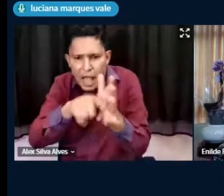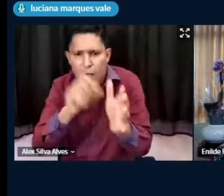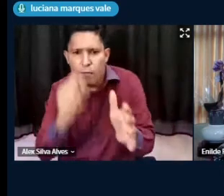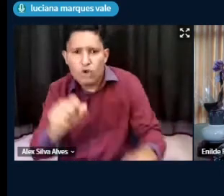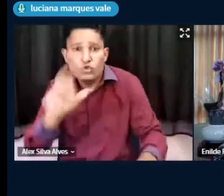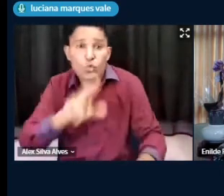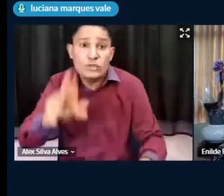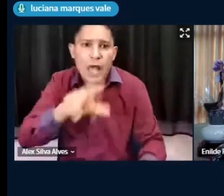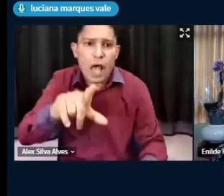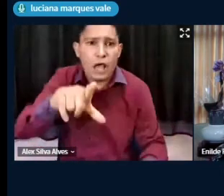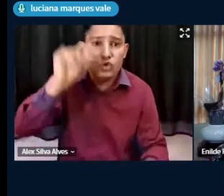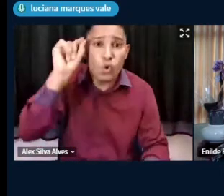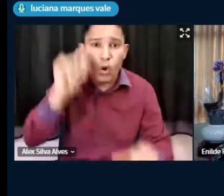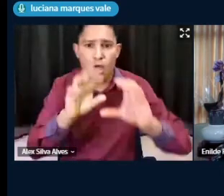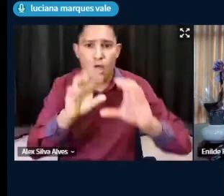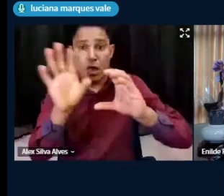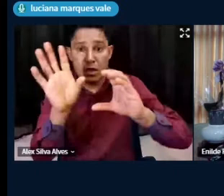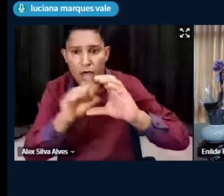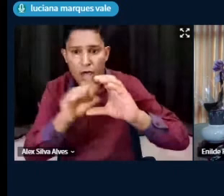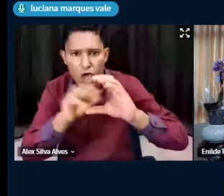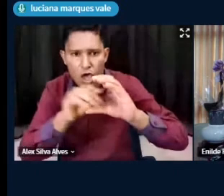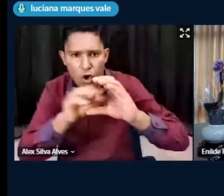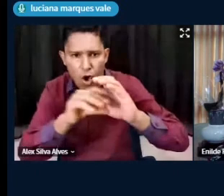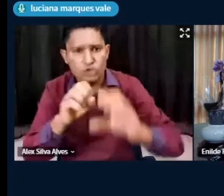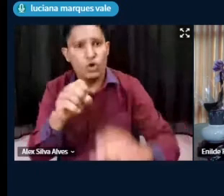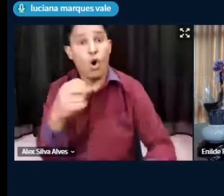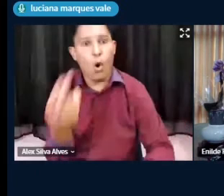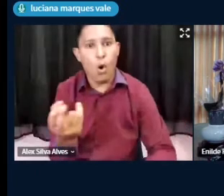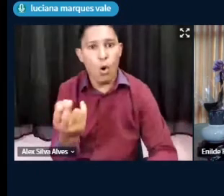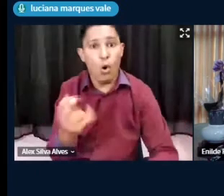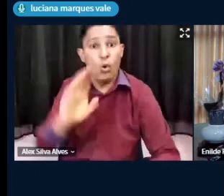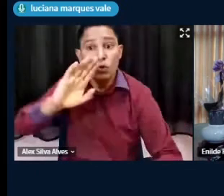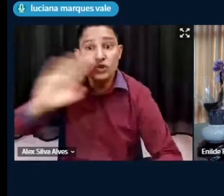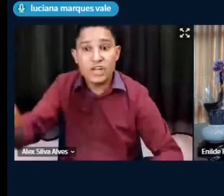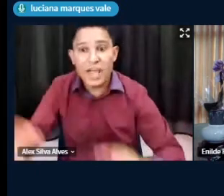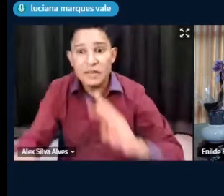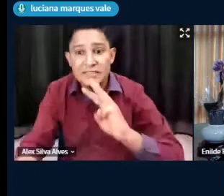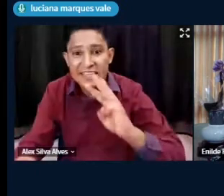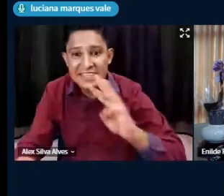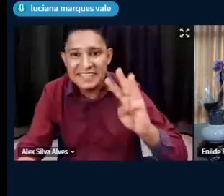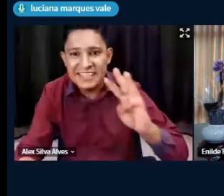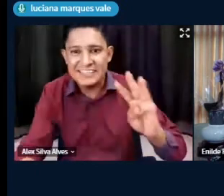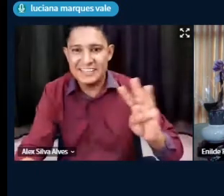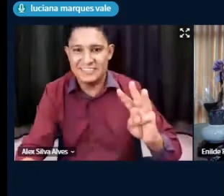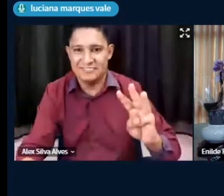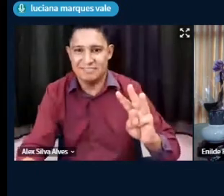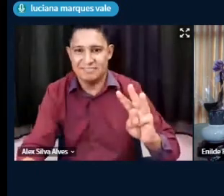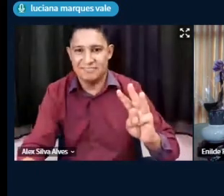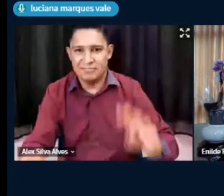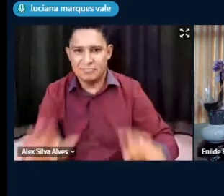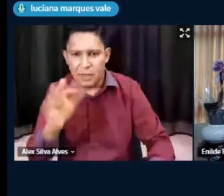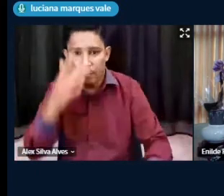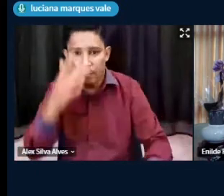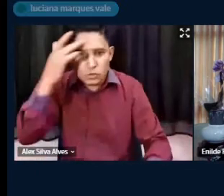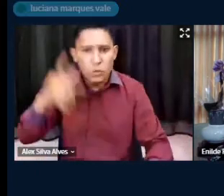pode optar por usar o QR Code, que vai levá-lo diretamente ao sinal-termo de seu